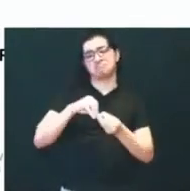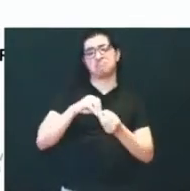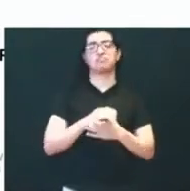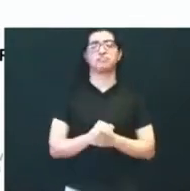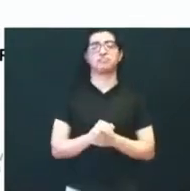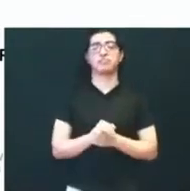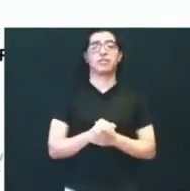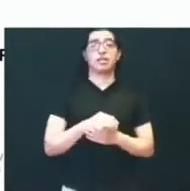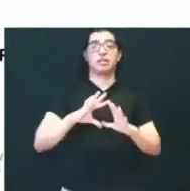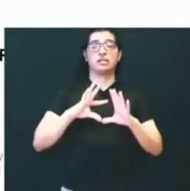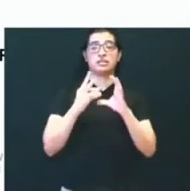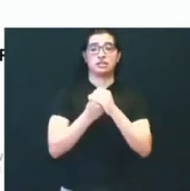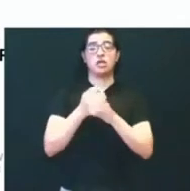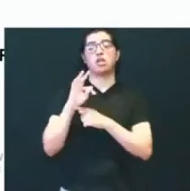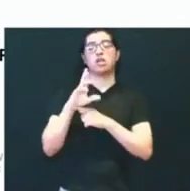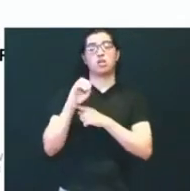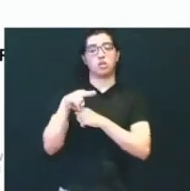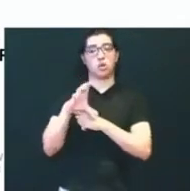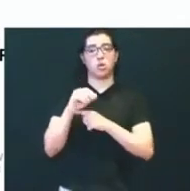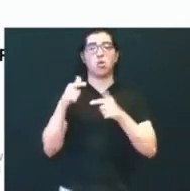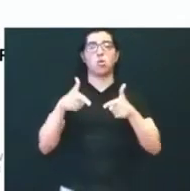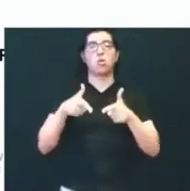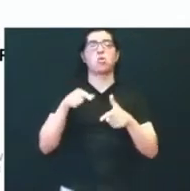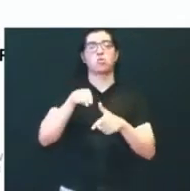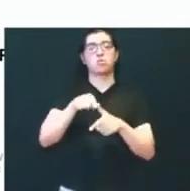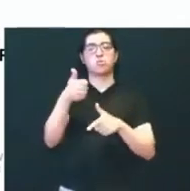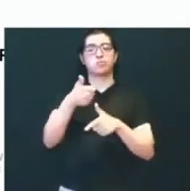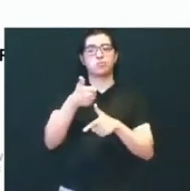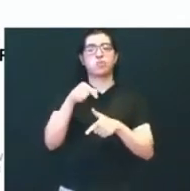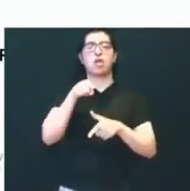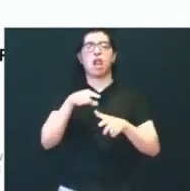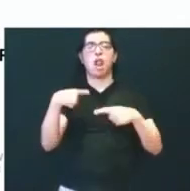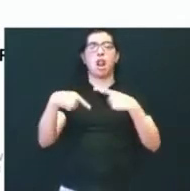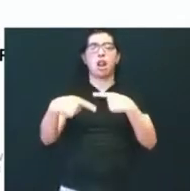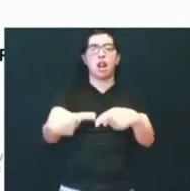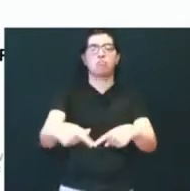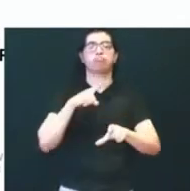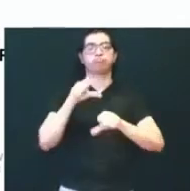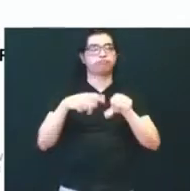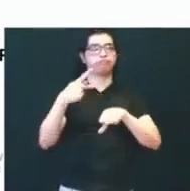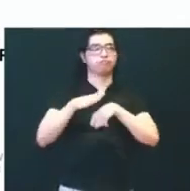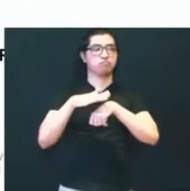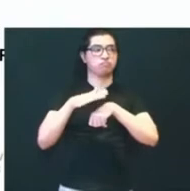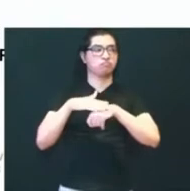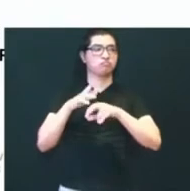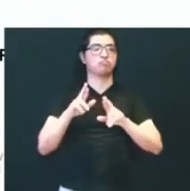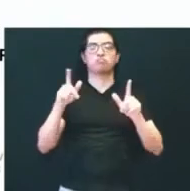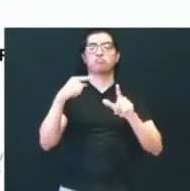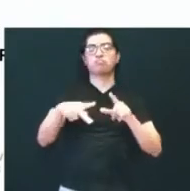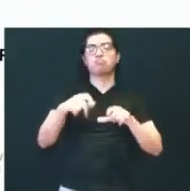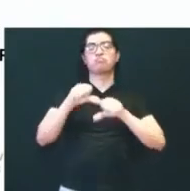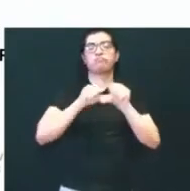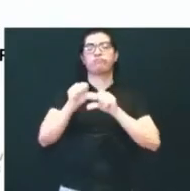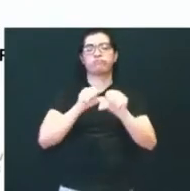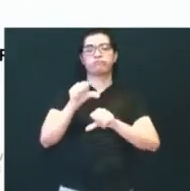a gente tem uma célula tronco, a primeira célula, aquela célula que tem autorrenovação, que tem a capacidade de se diferenciar nela mesma,